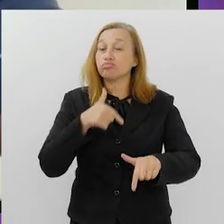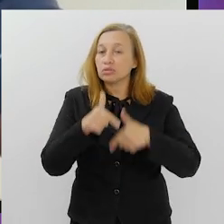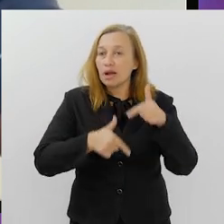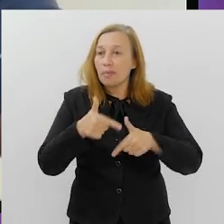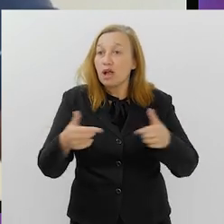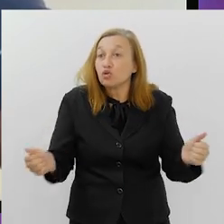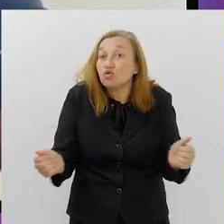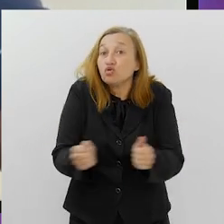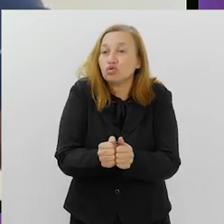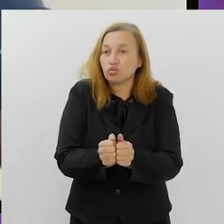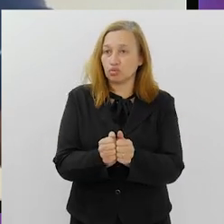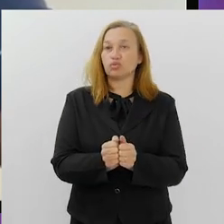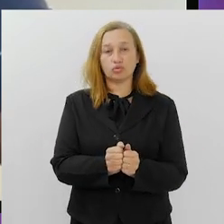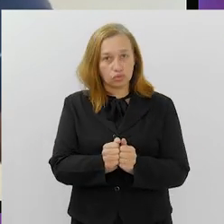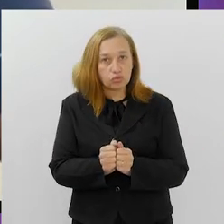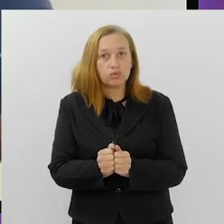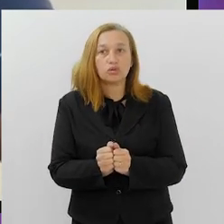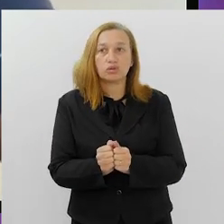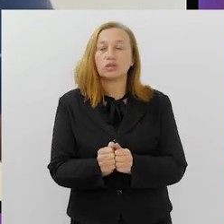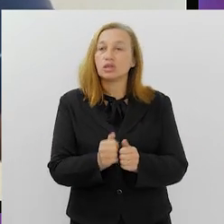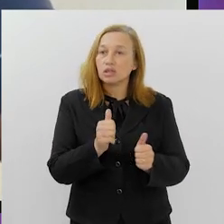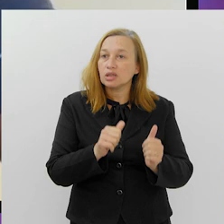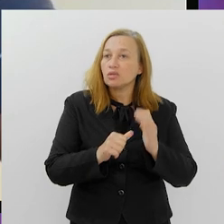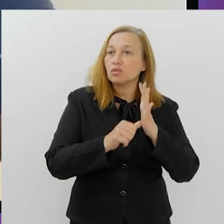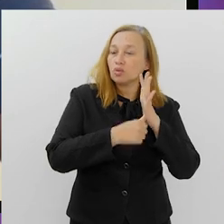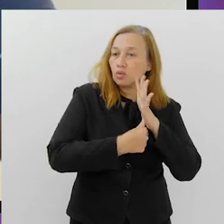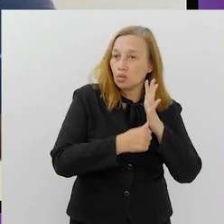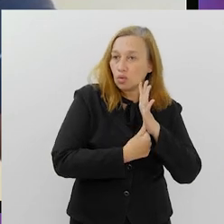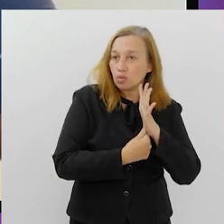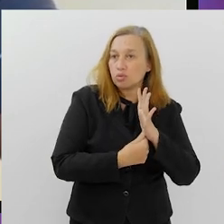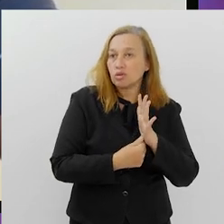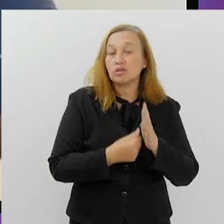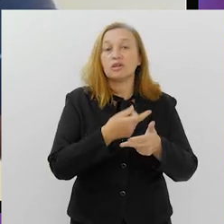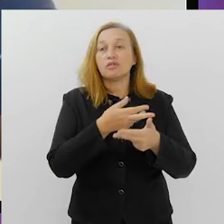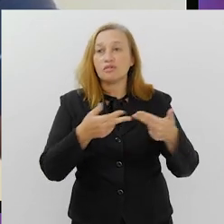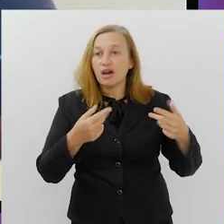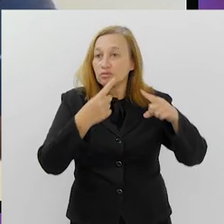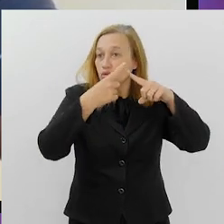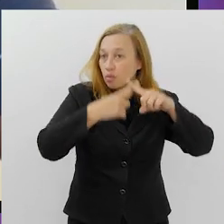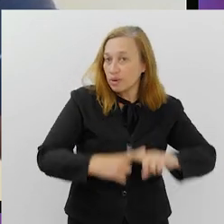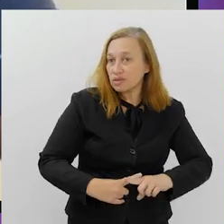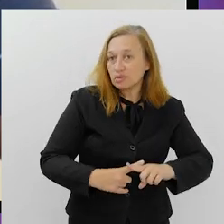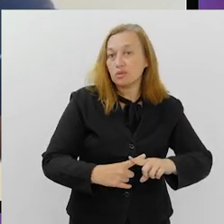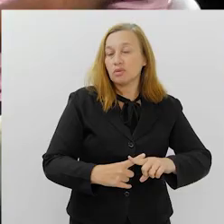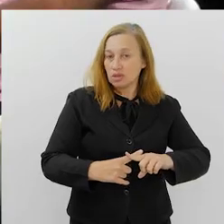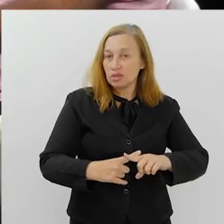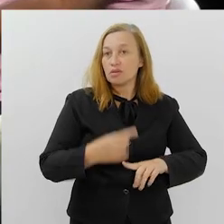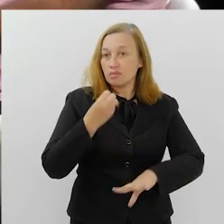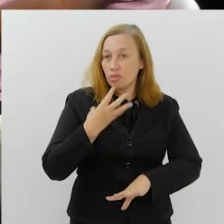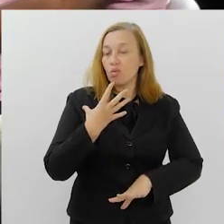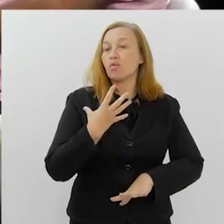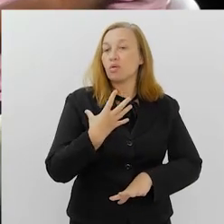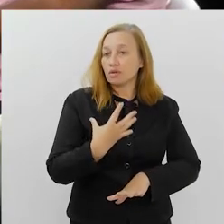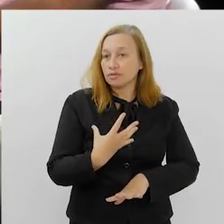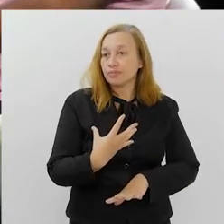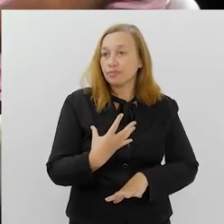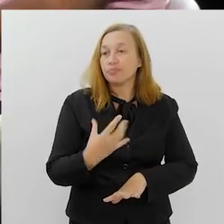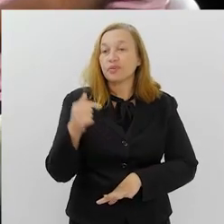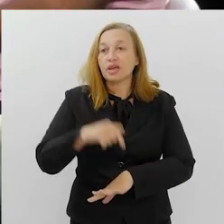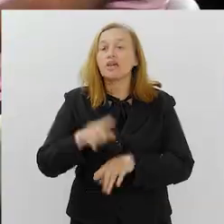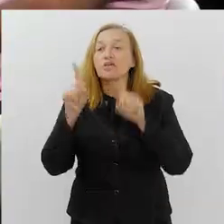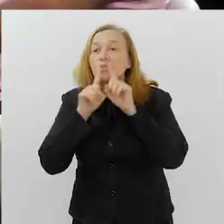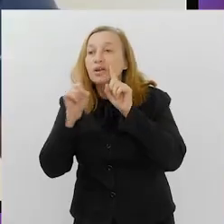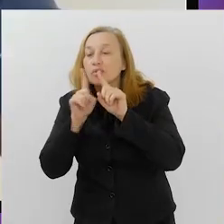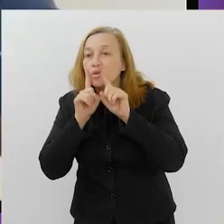fazem um grande trabalho fizeram um grande trabalho nessa Série 2, fizemos dois grandes jogos que, né, que entraram para a história também